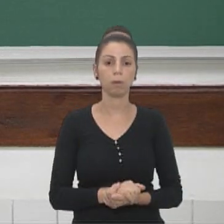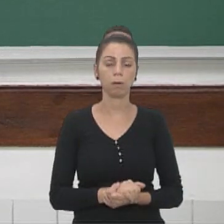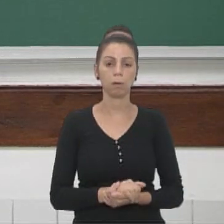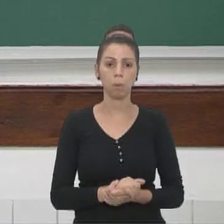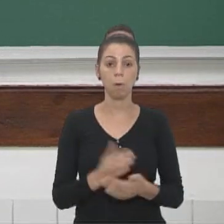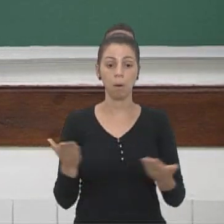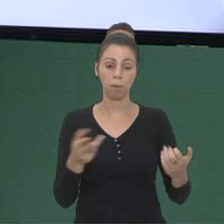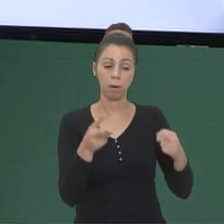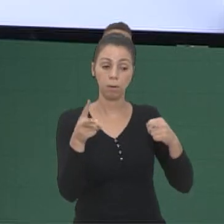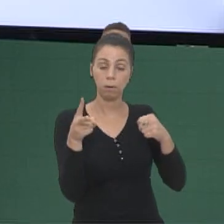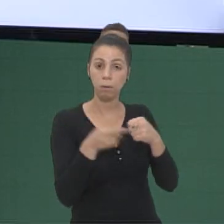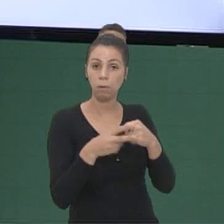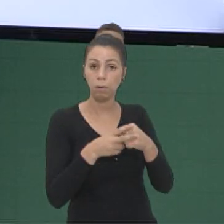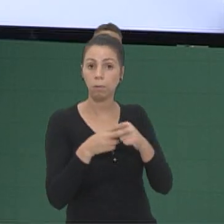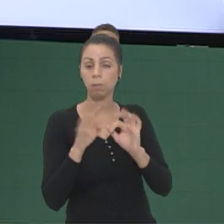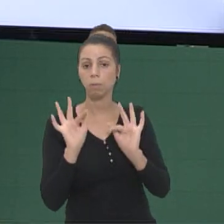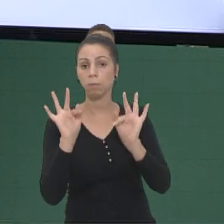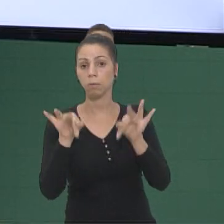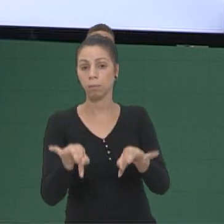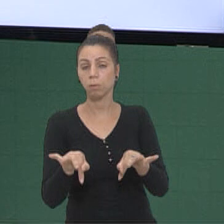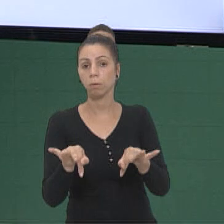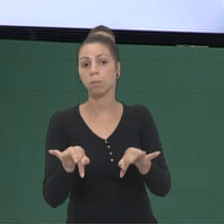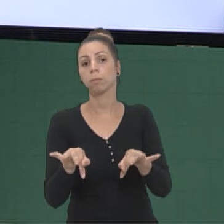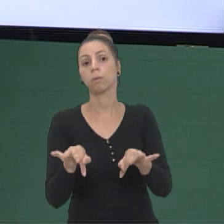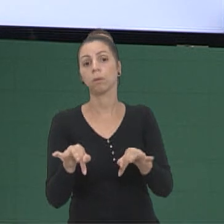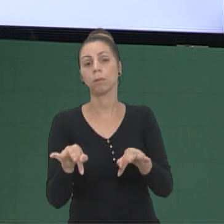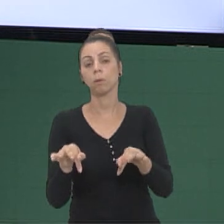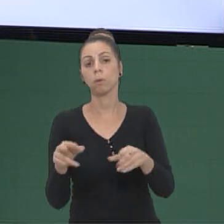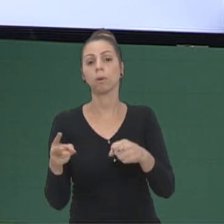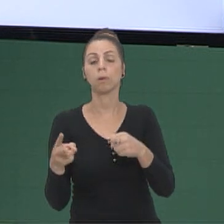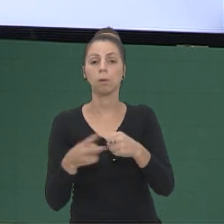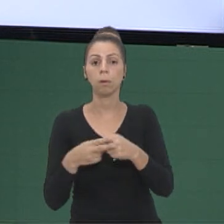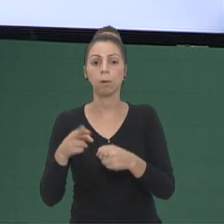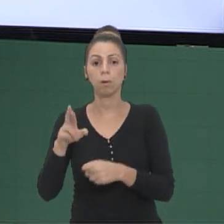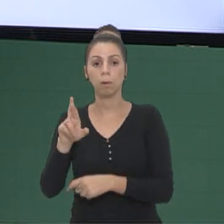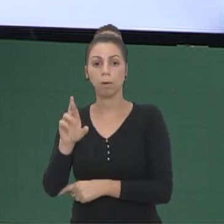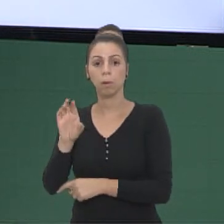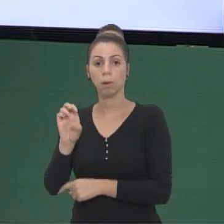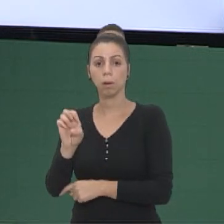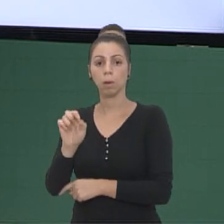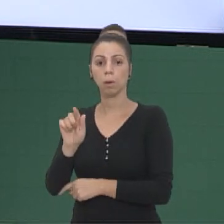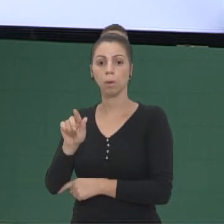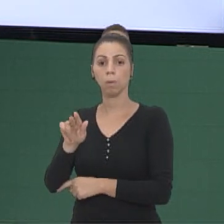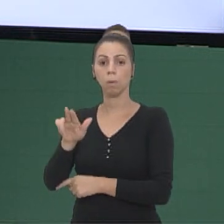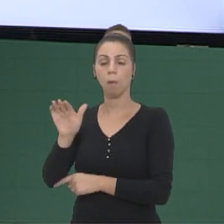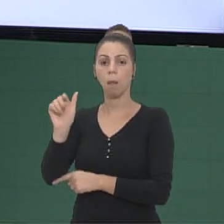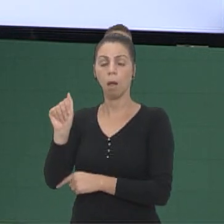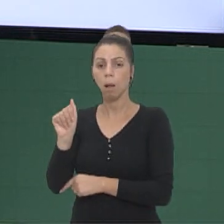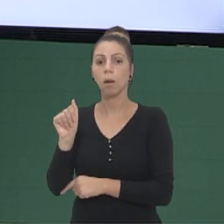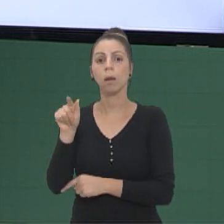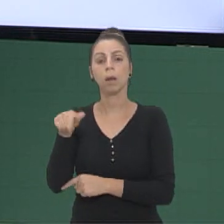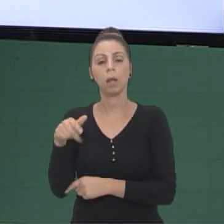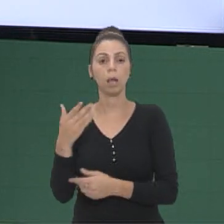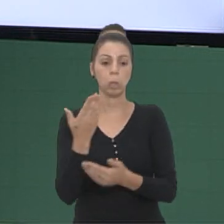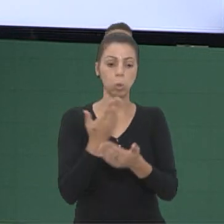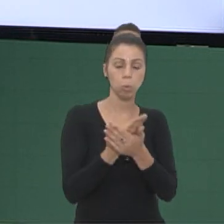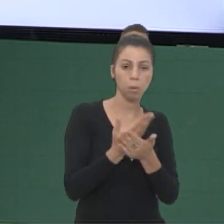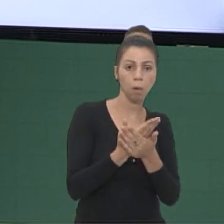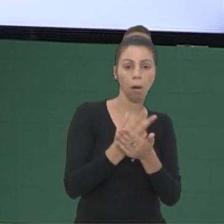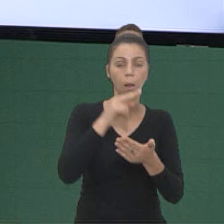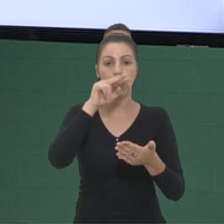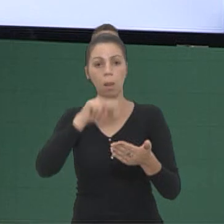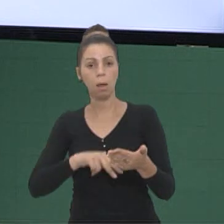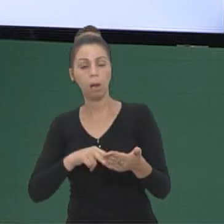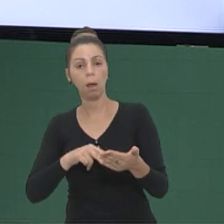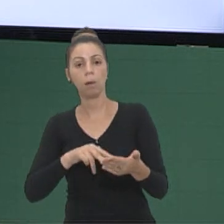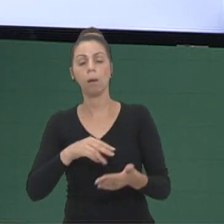os verbos ali com a terminação e os verbos regulares. O estudiar, o ler, o viver, exemplos de verbos